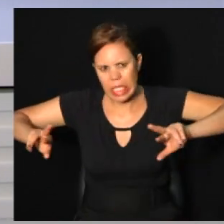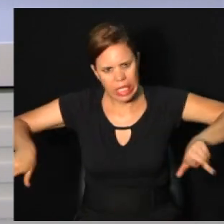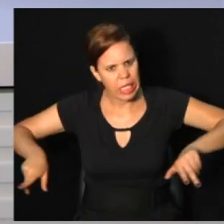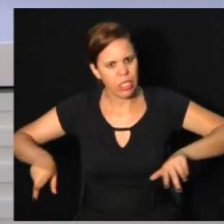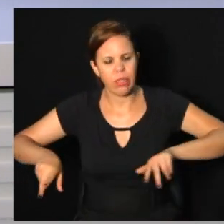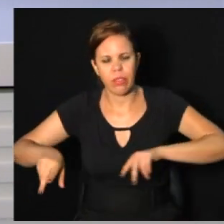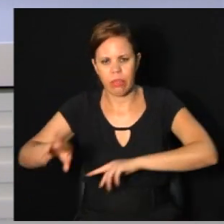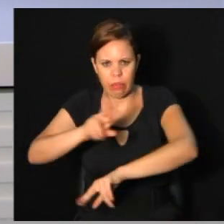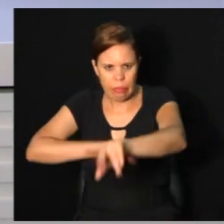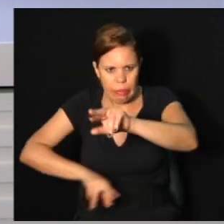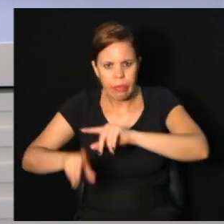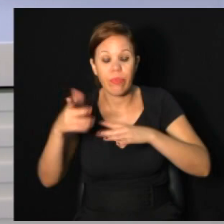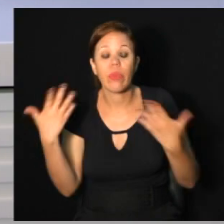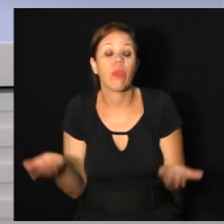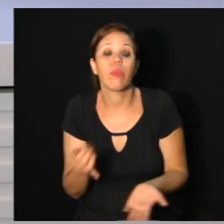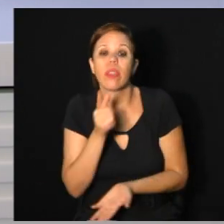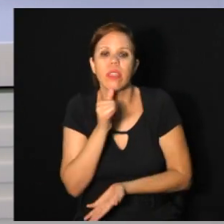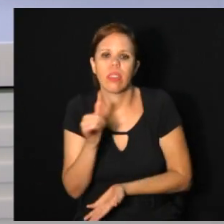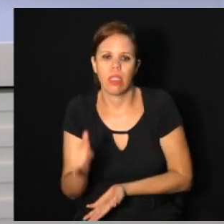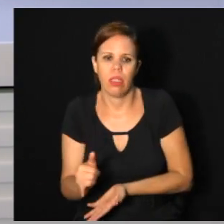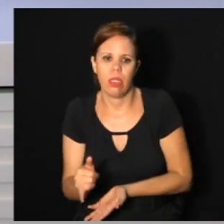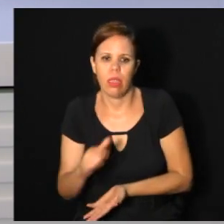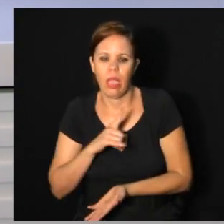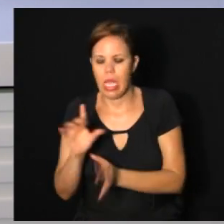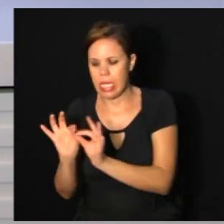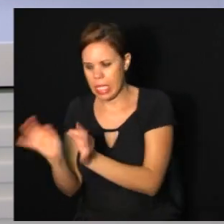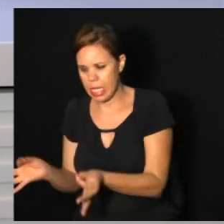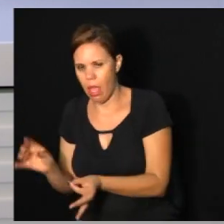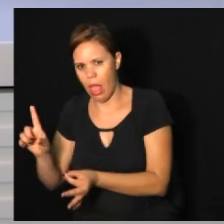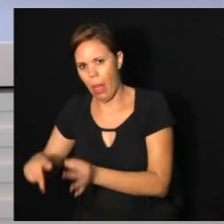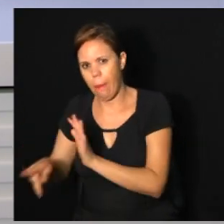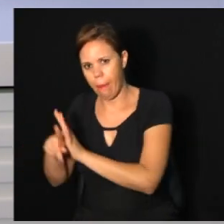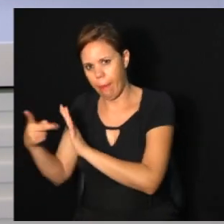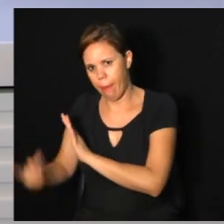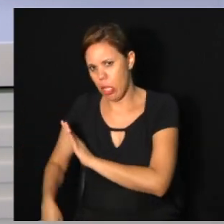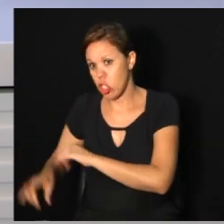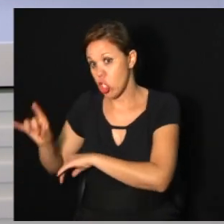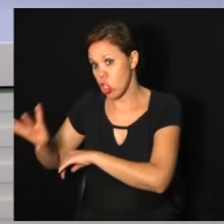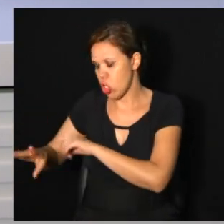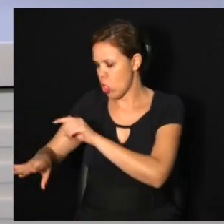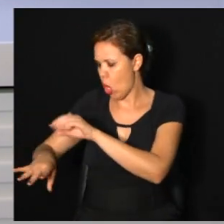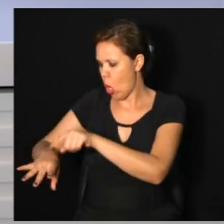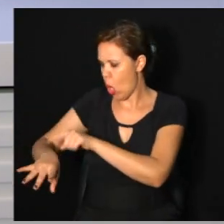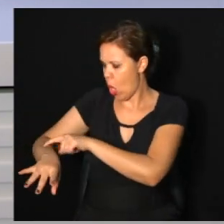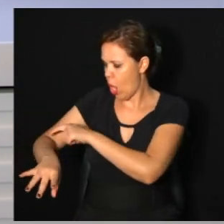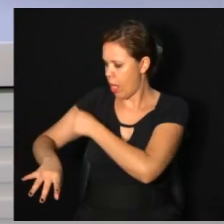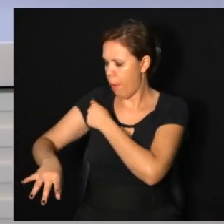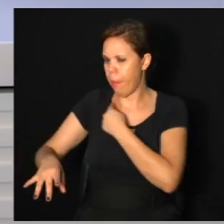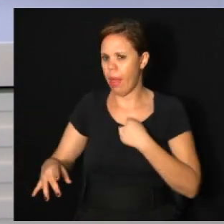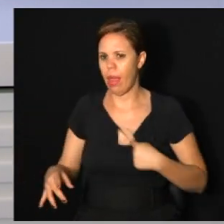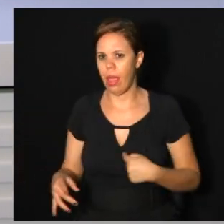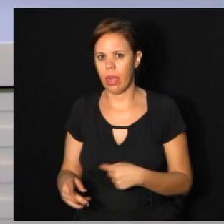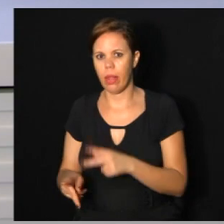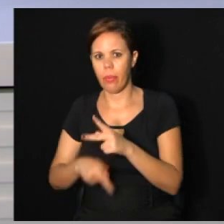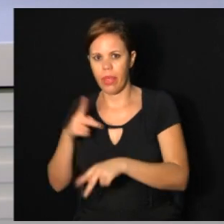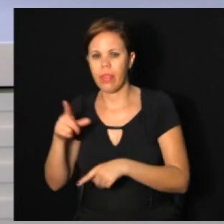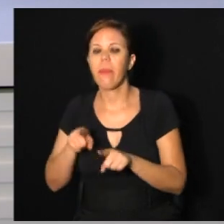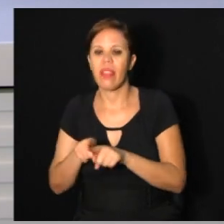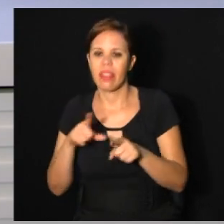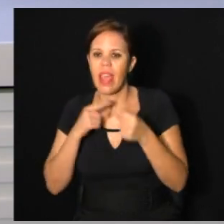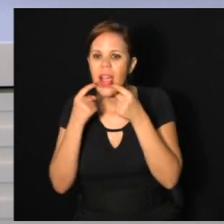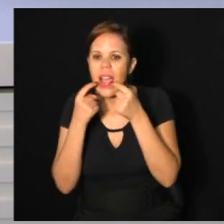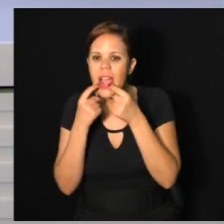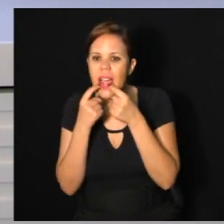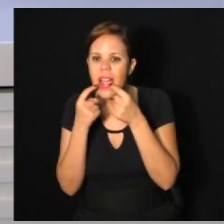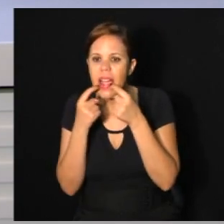diferentes. Por exemplo, o herpes simples, que é aquele herpes que pode dar na pele, que a pessoa também tem o herpes labial, né,